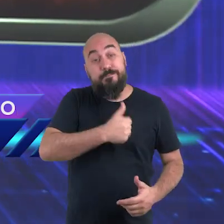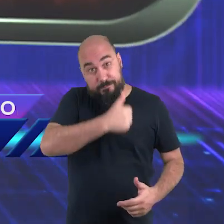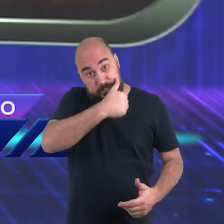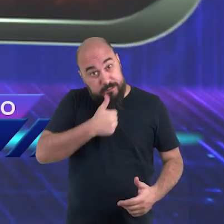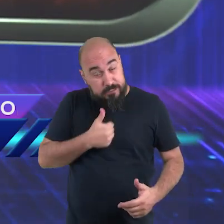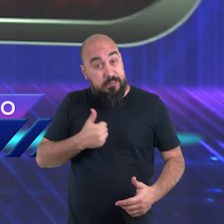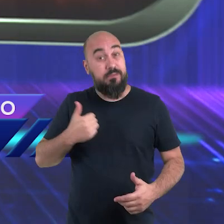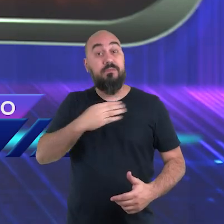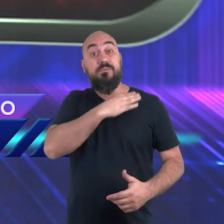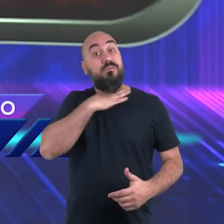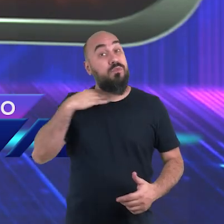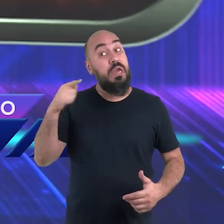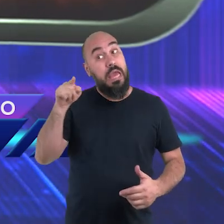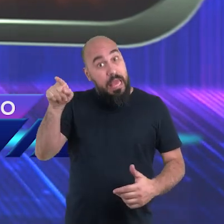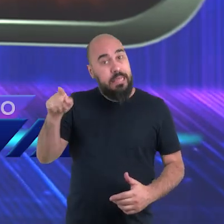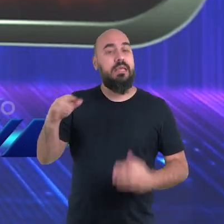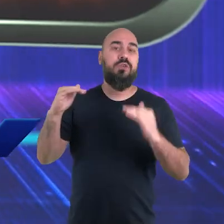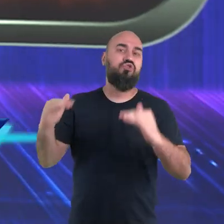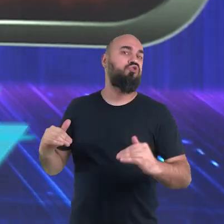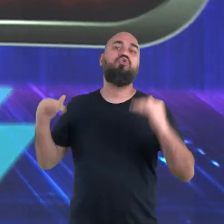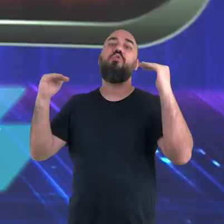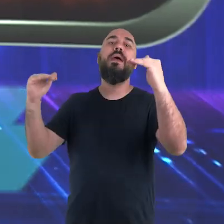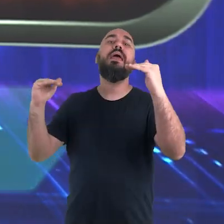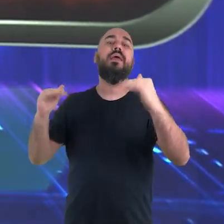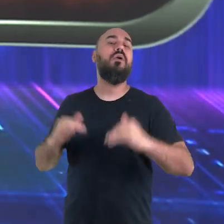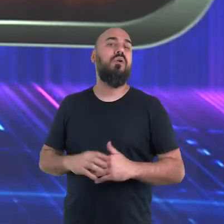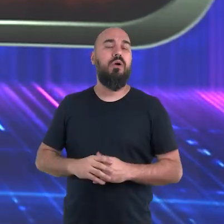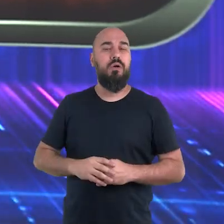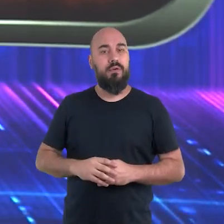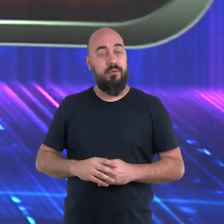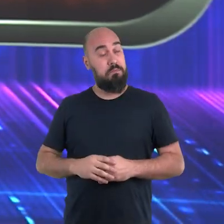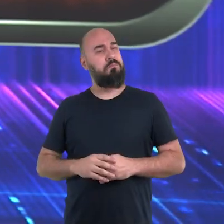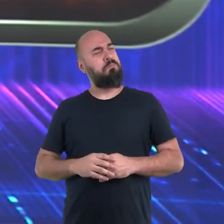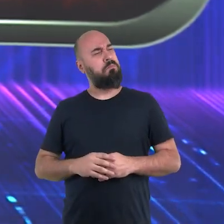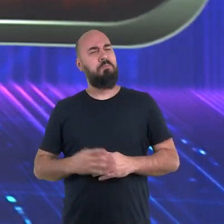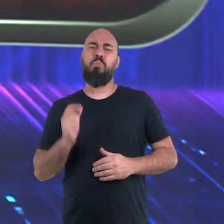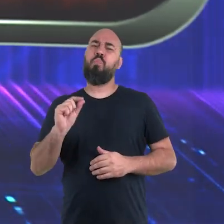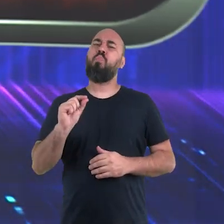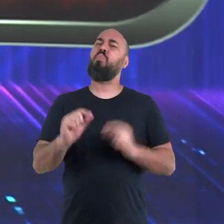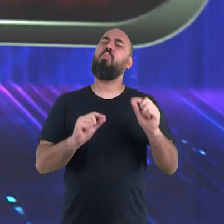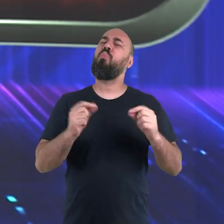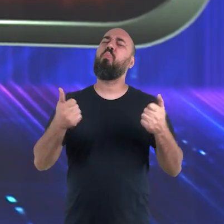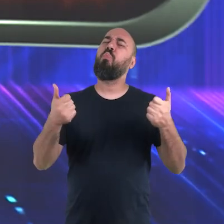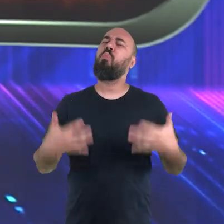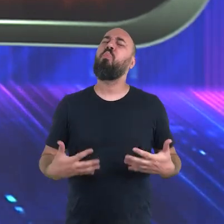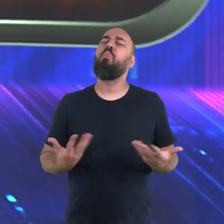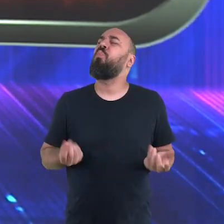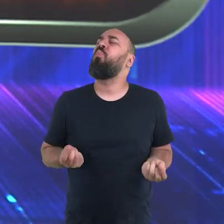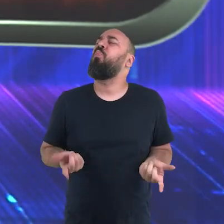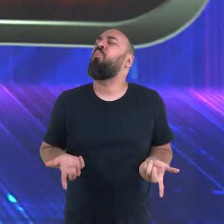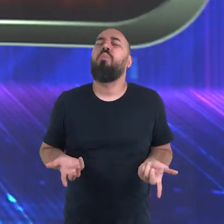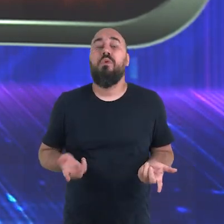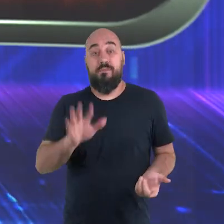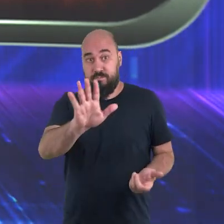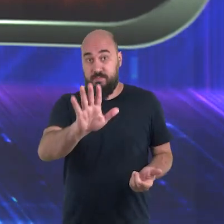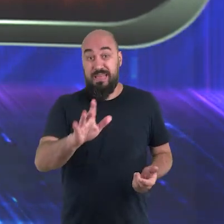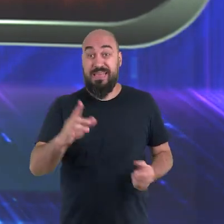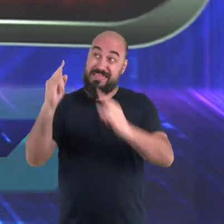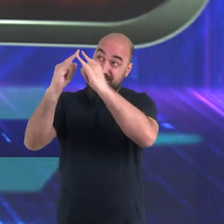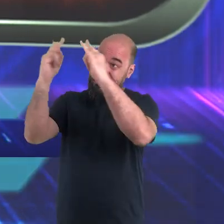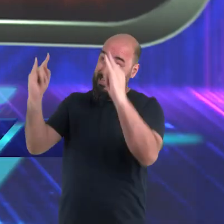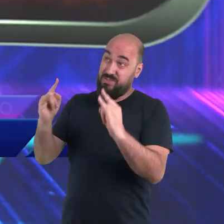eles superiores. O que isso quer dizer? Quer dizer que o santuário terrestre, ele